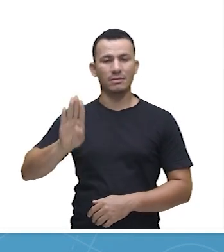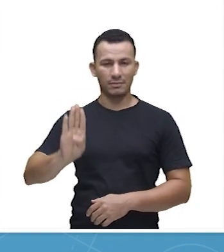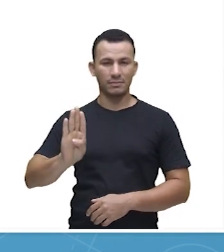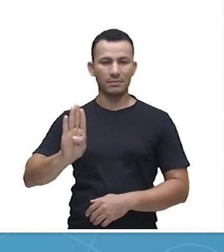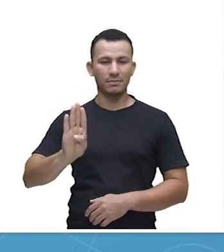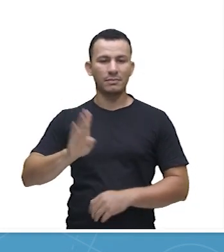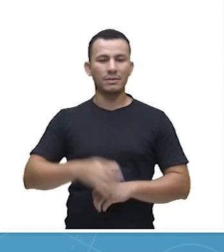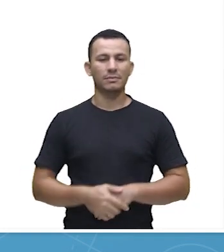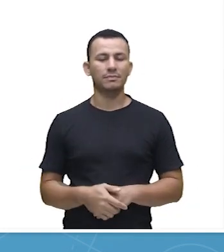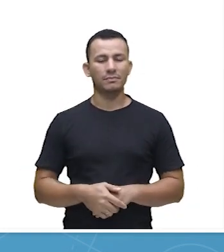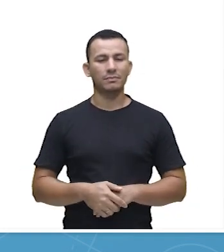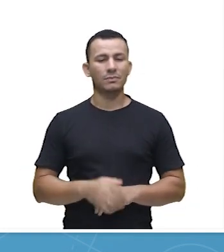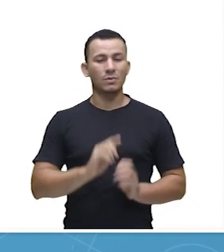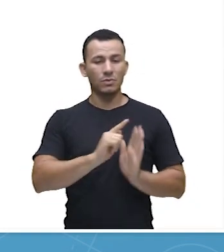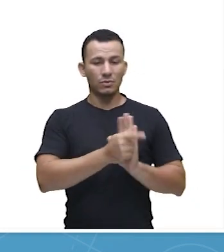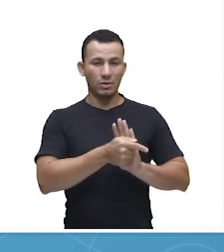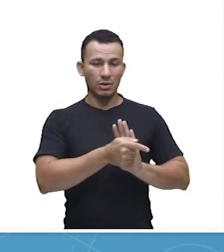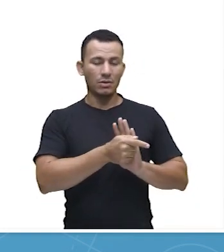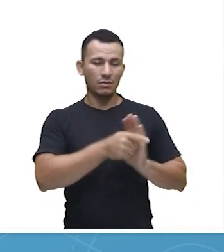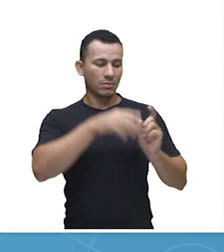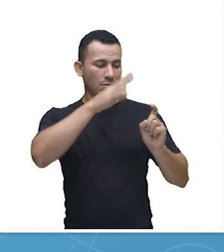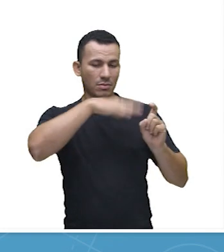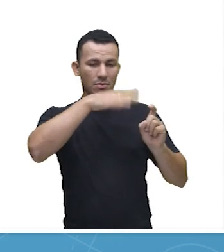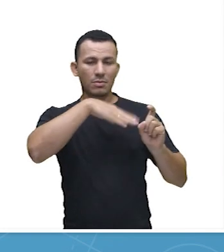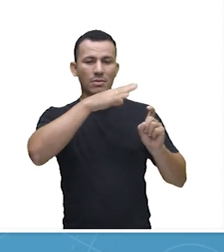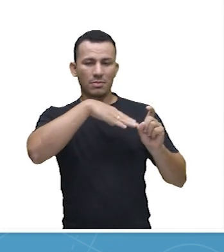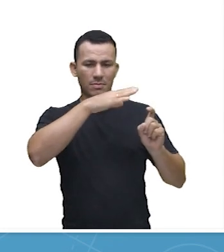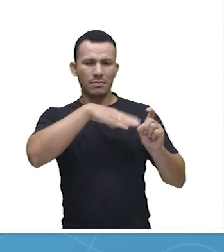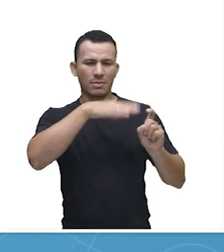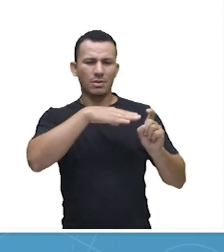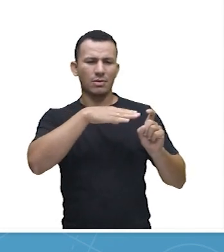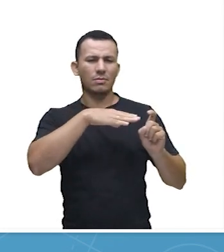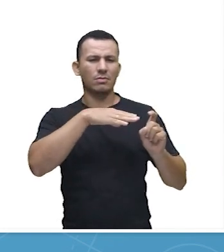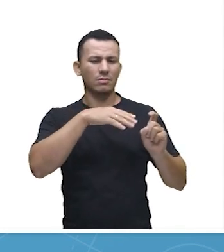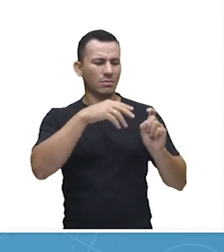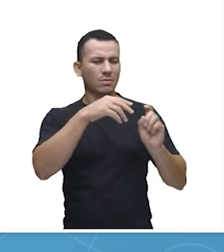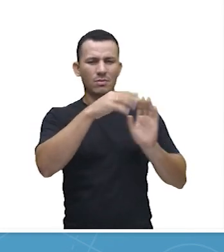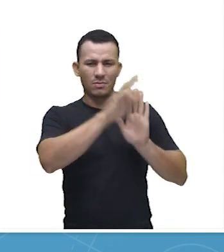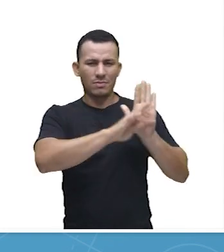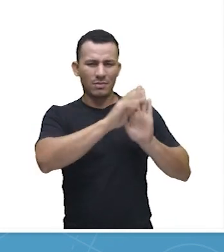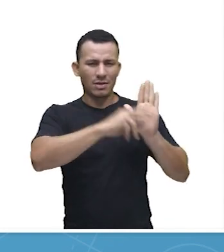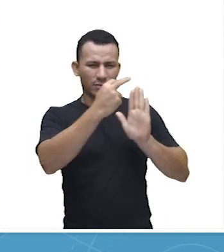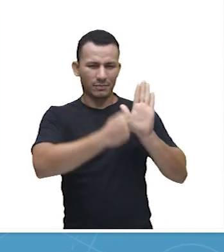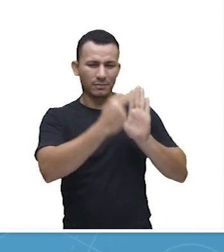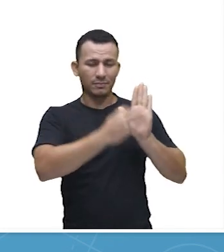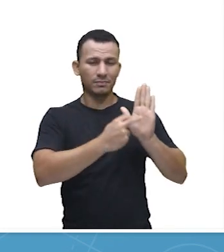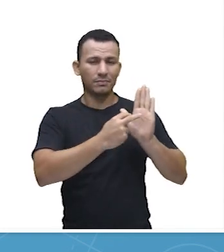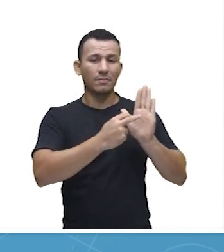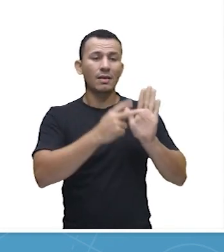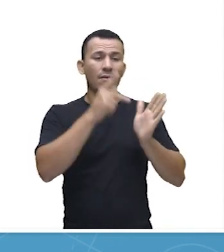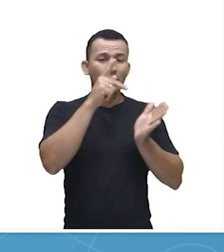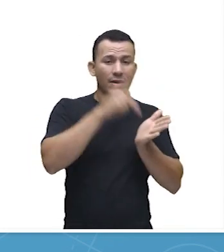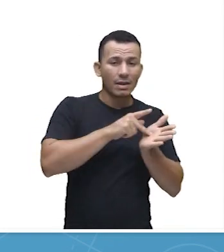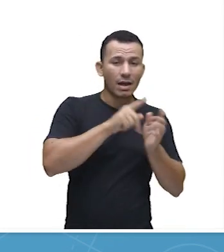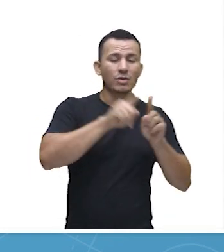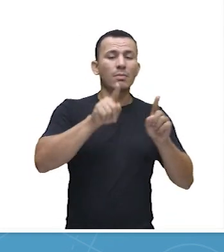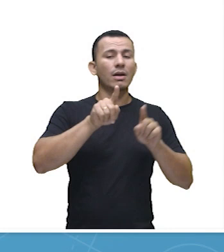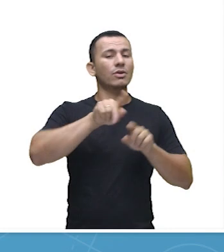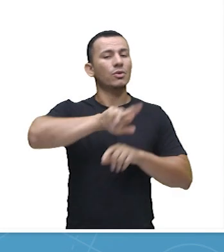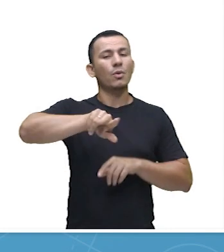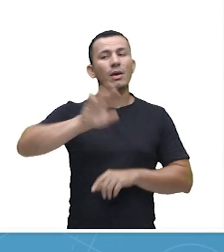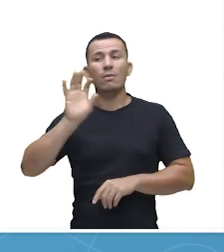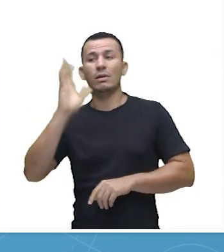gênero mito, como bem dito no texto de Aranha, né, que é esse texto que a gente leu, traz uma verdade, mas não é a verdade da realidade,